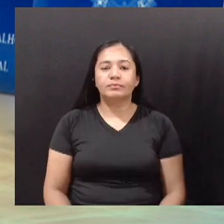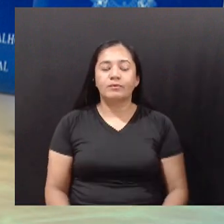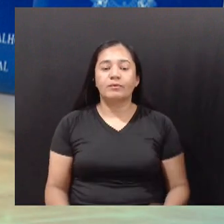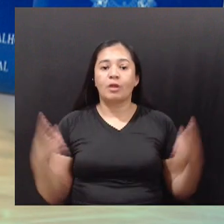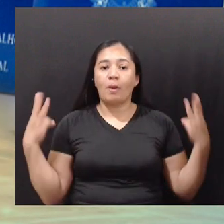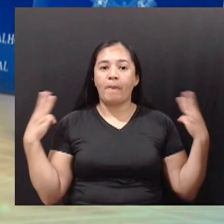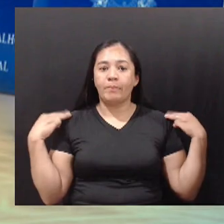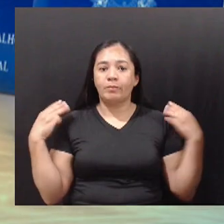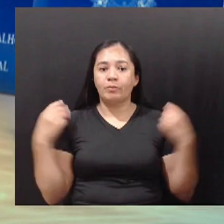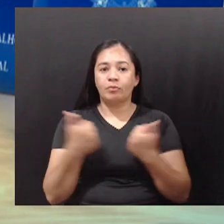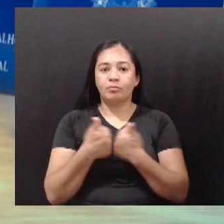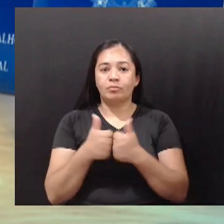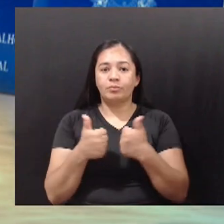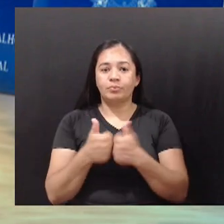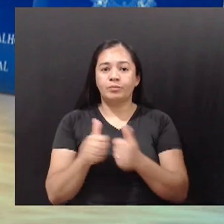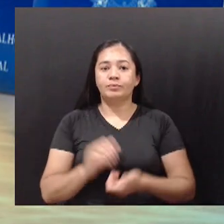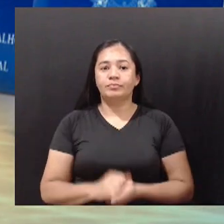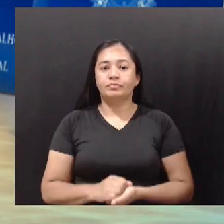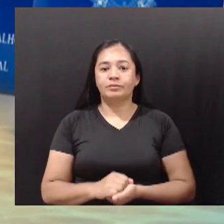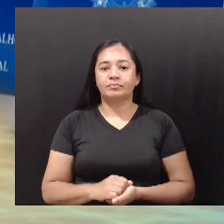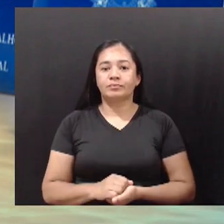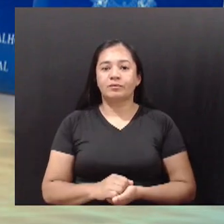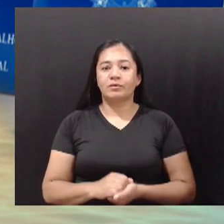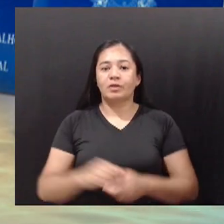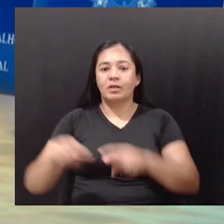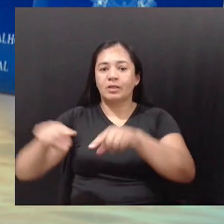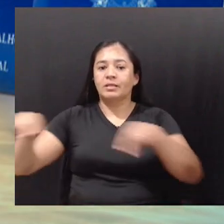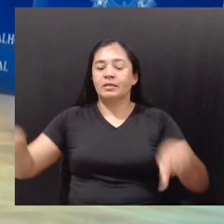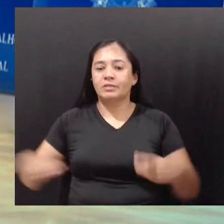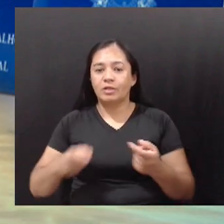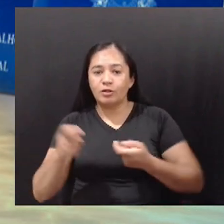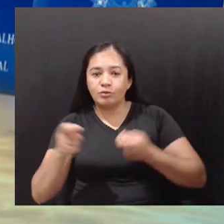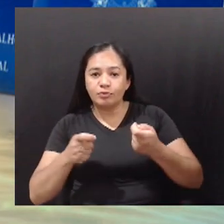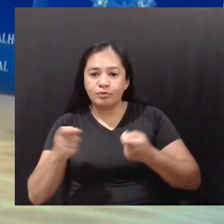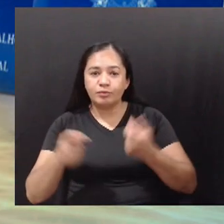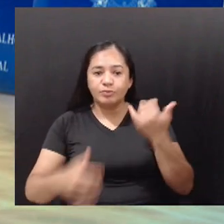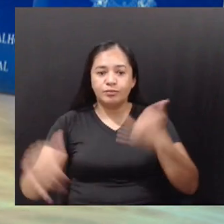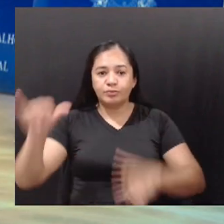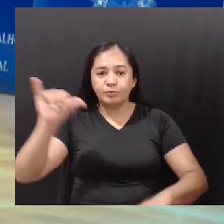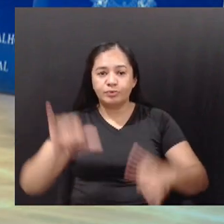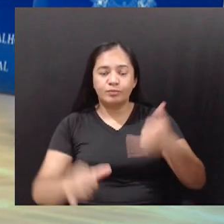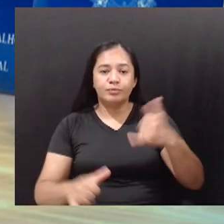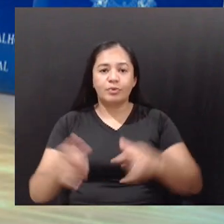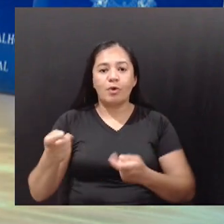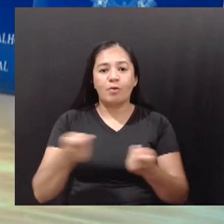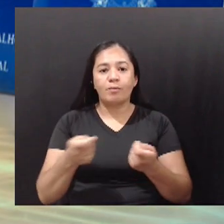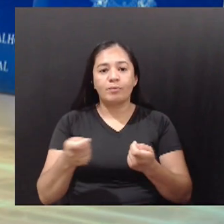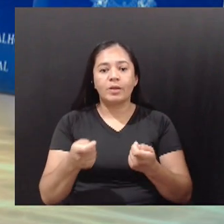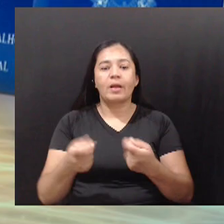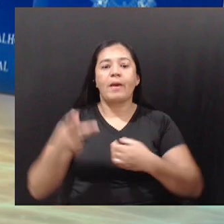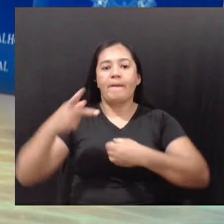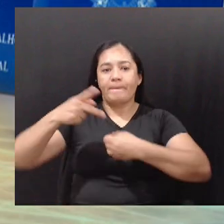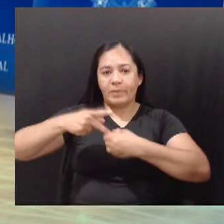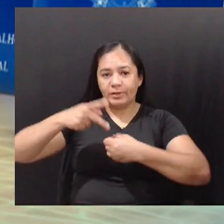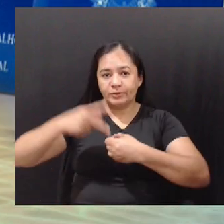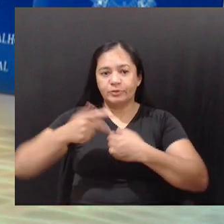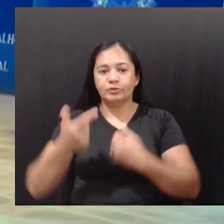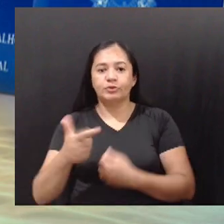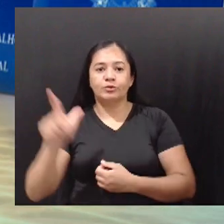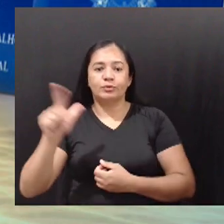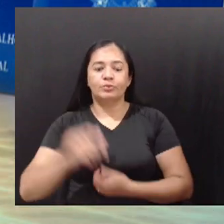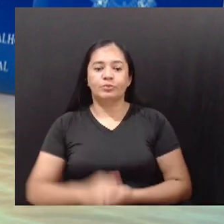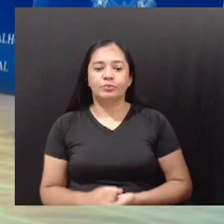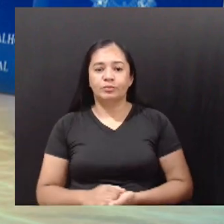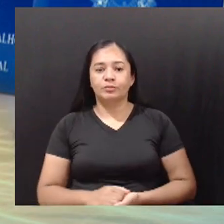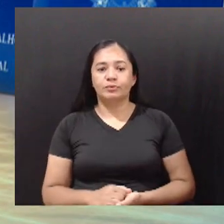ônibus, operador de sala de controle de instalações químicas, petroquímicas e afins,